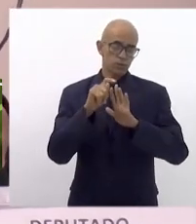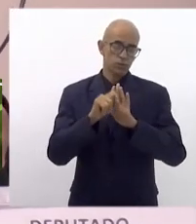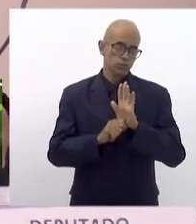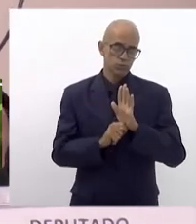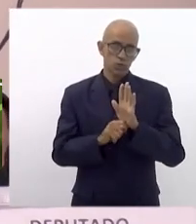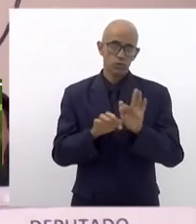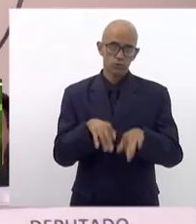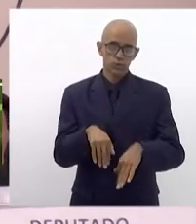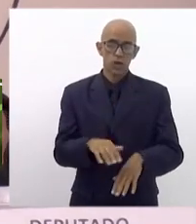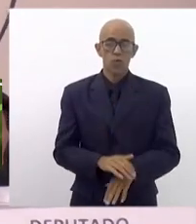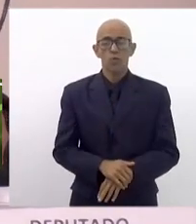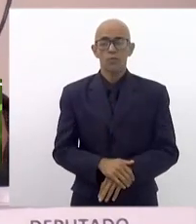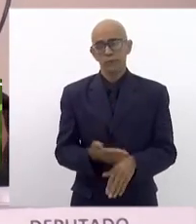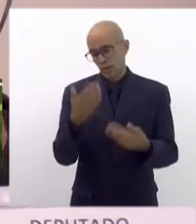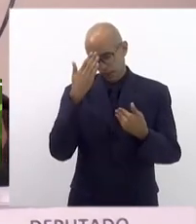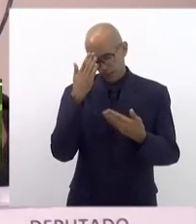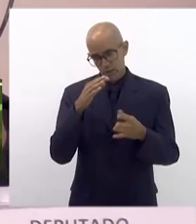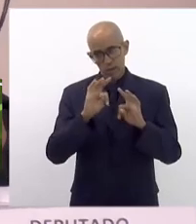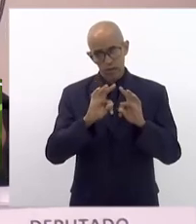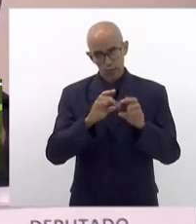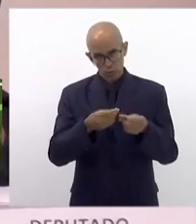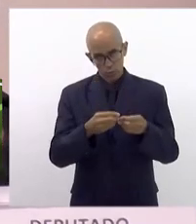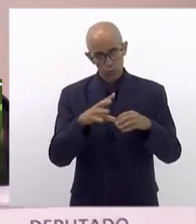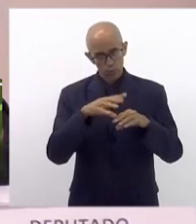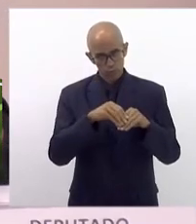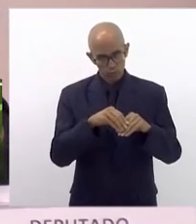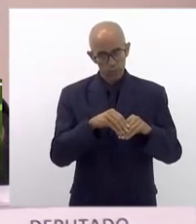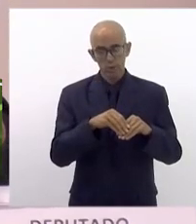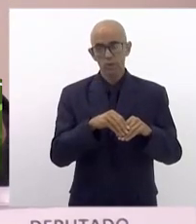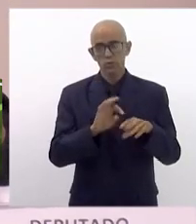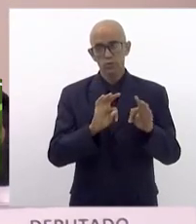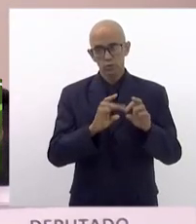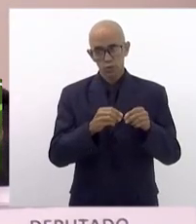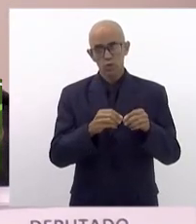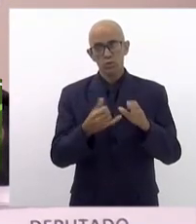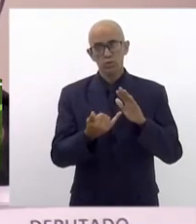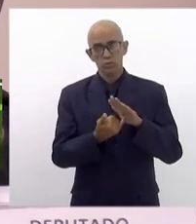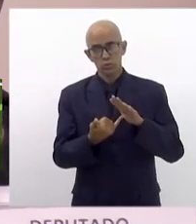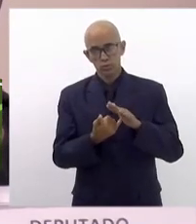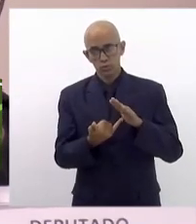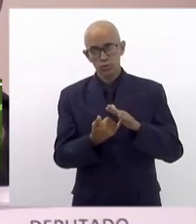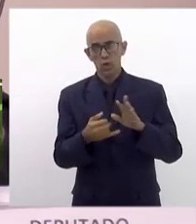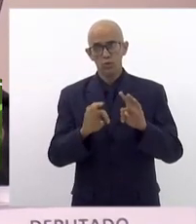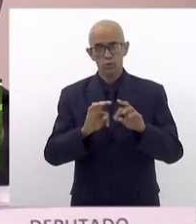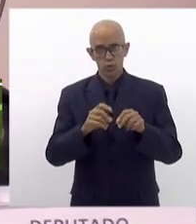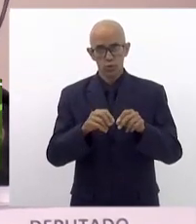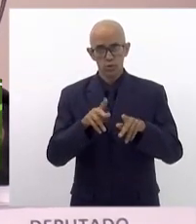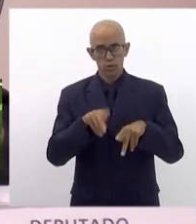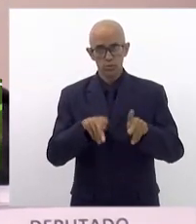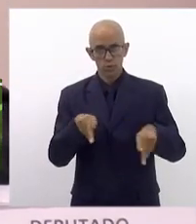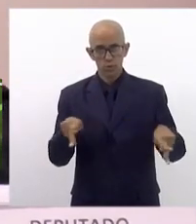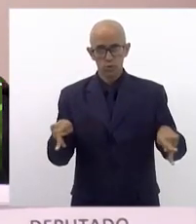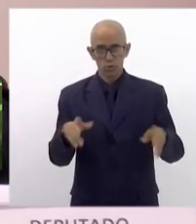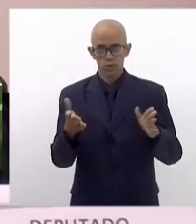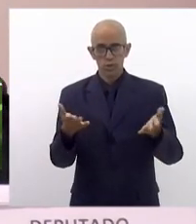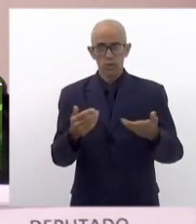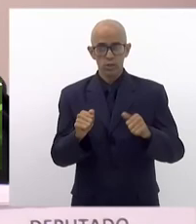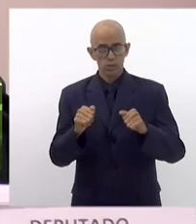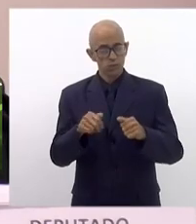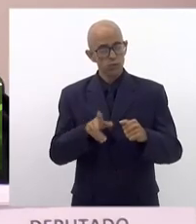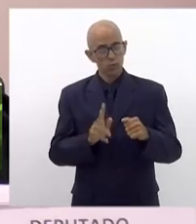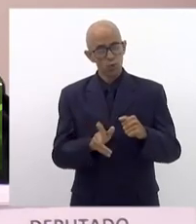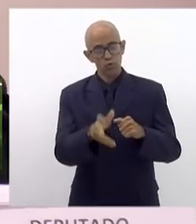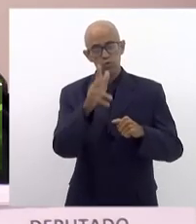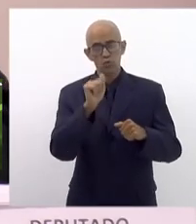o texto final. Quero agradecer muito a todas as contribuições de todas as instituições, todas as pessoas, enfim, e vamos em frente na